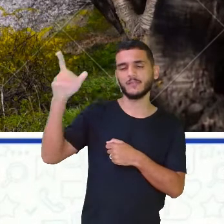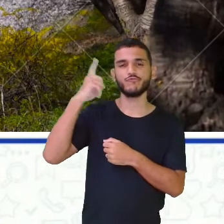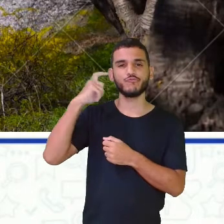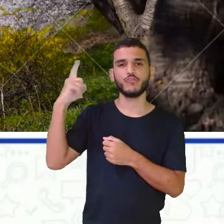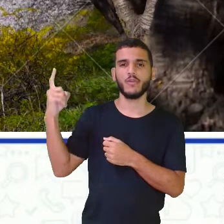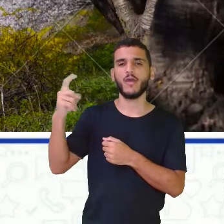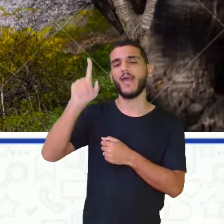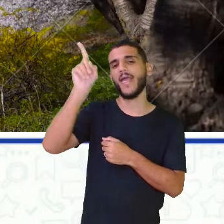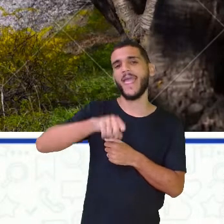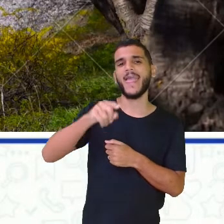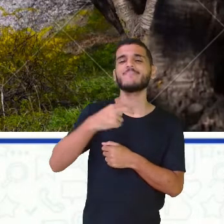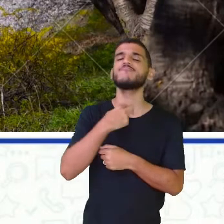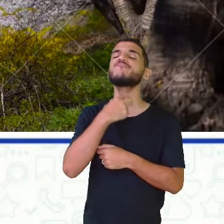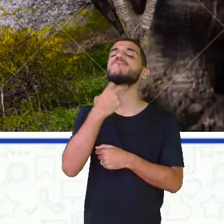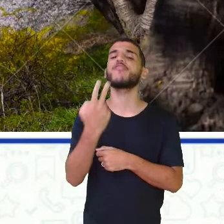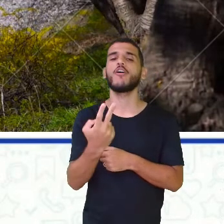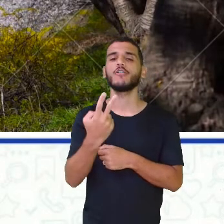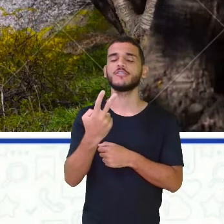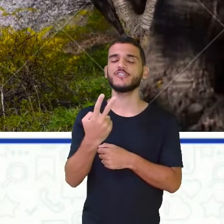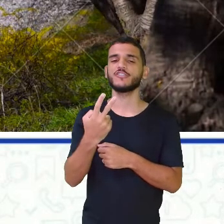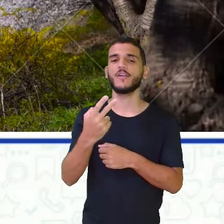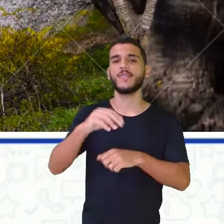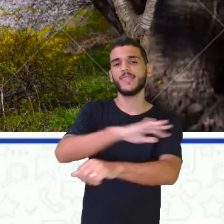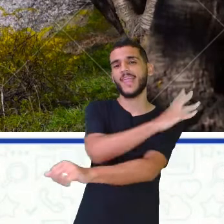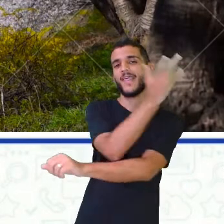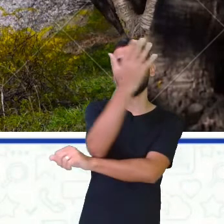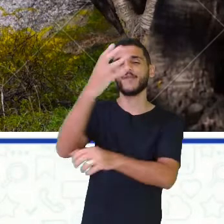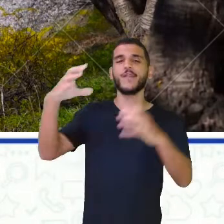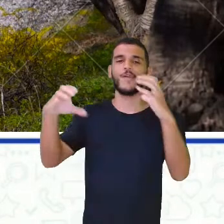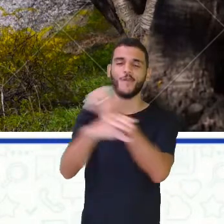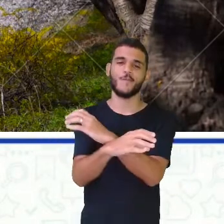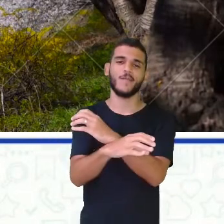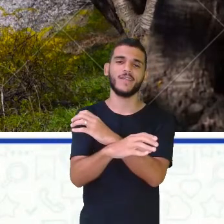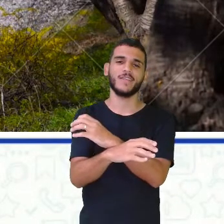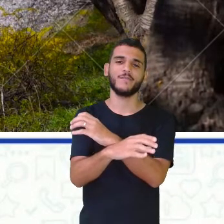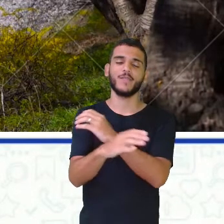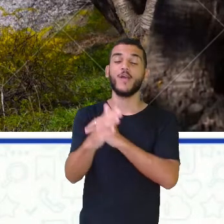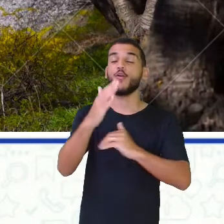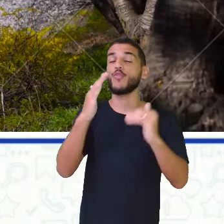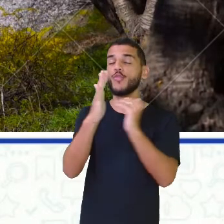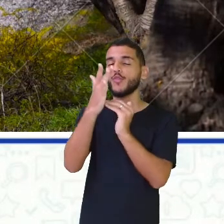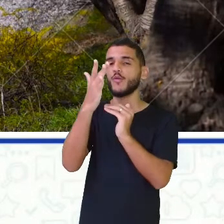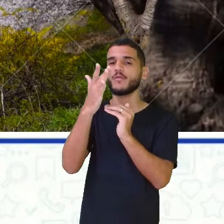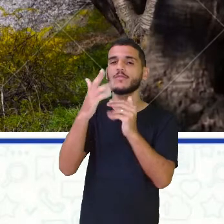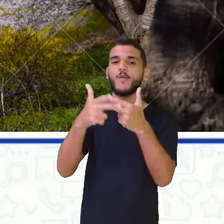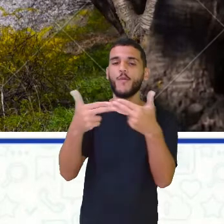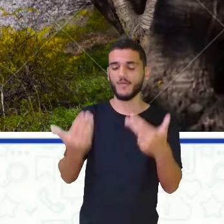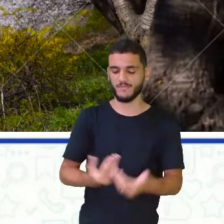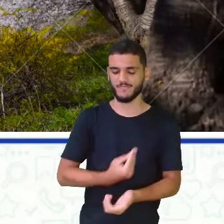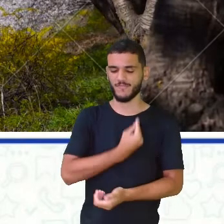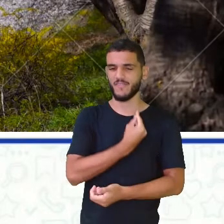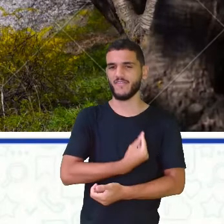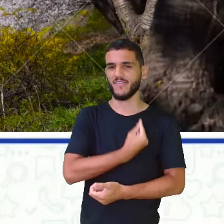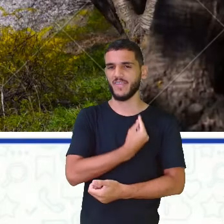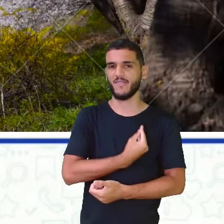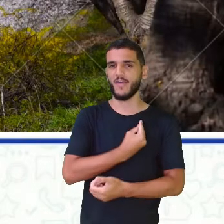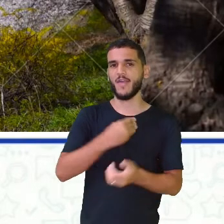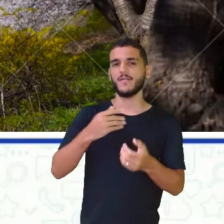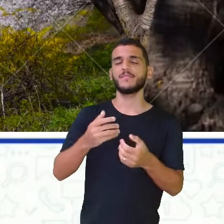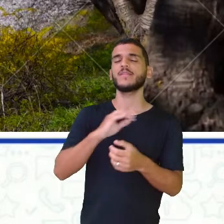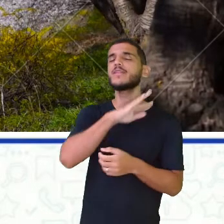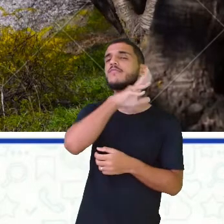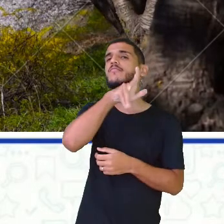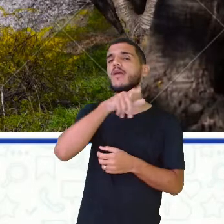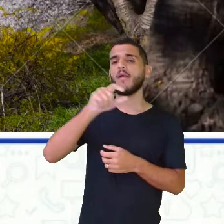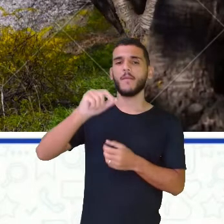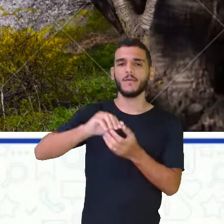vozes de sistemas ecológicos completos. Todo organismo vive do maior ao mais diminuto e cada lugar da